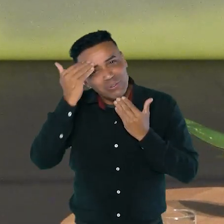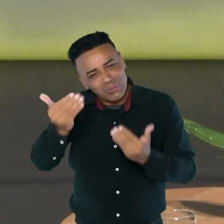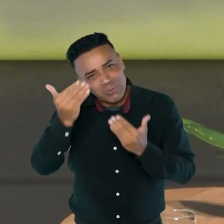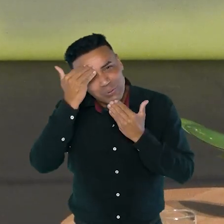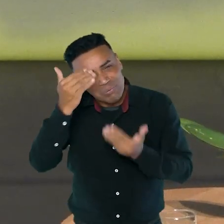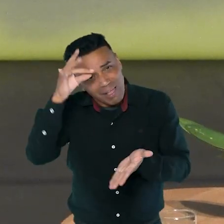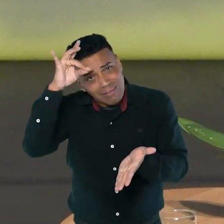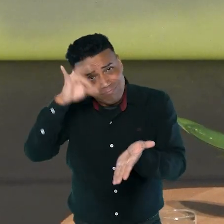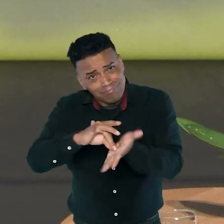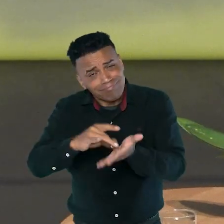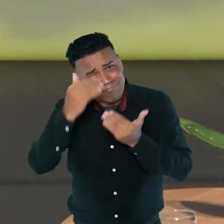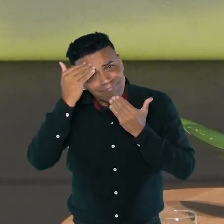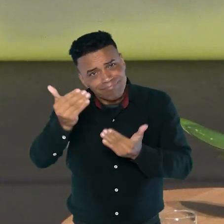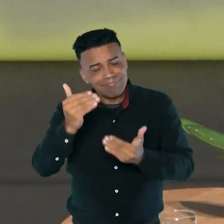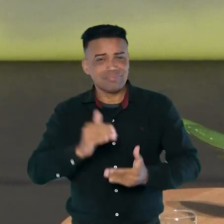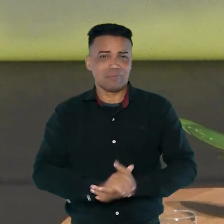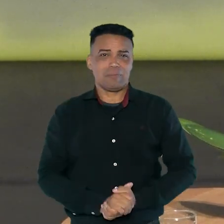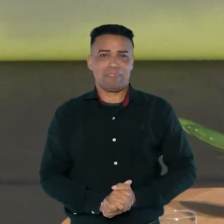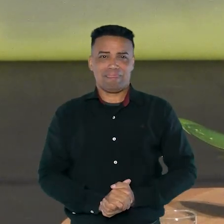muito obrigada mesmo.